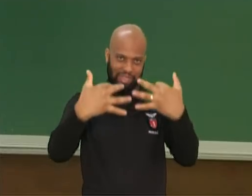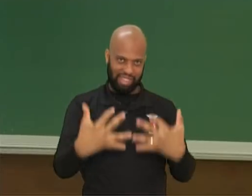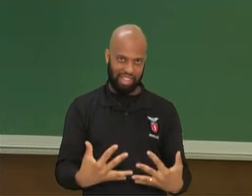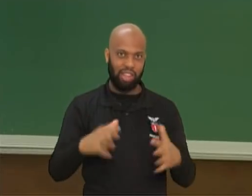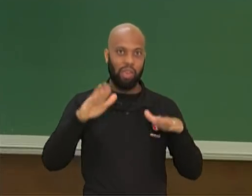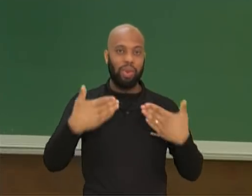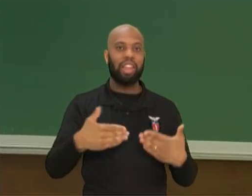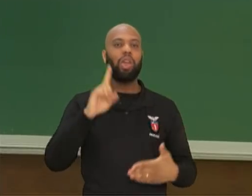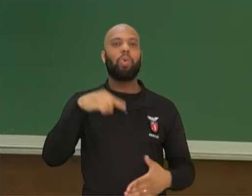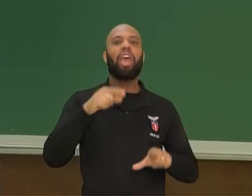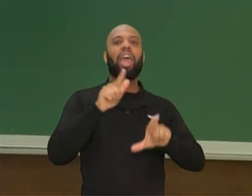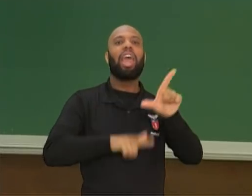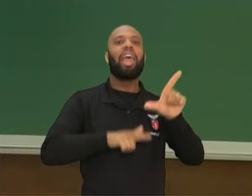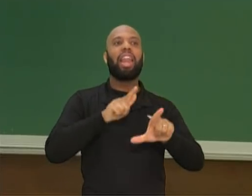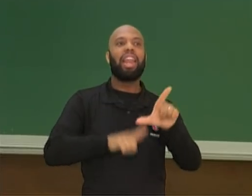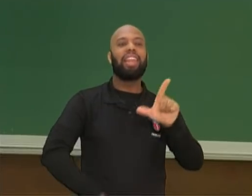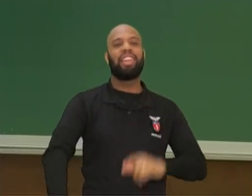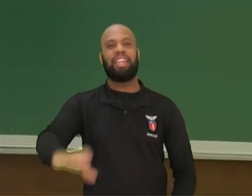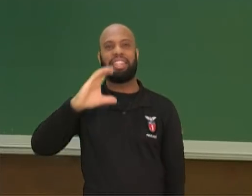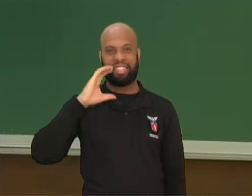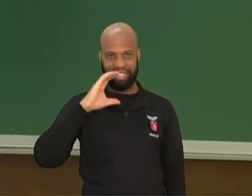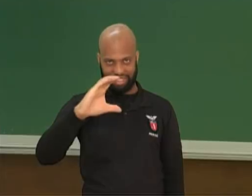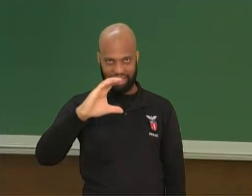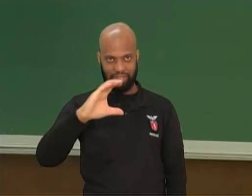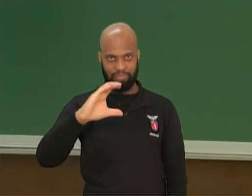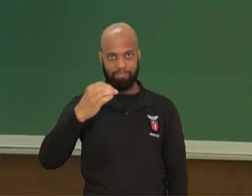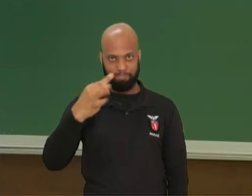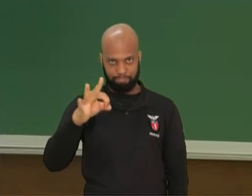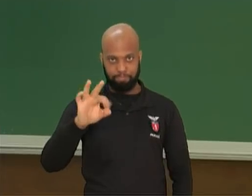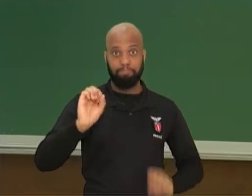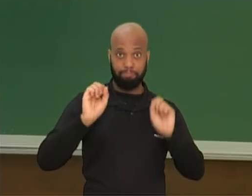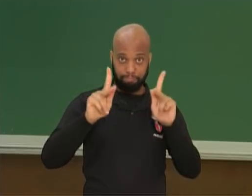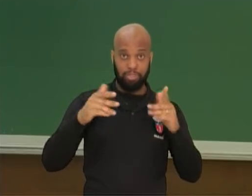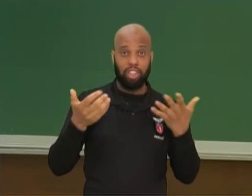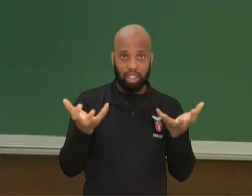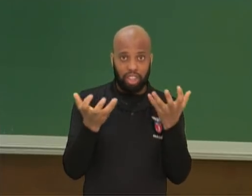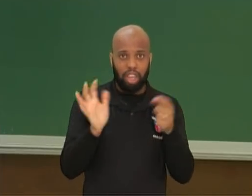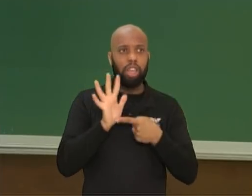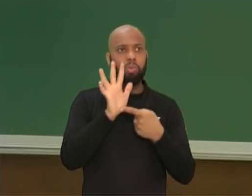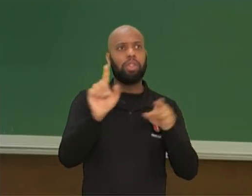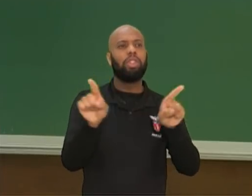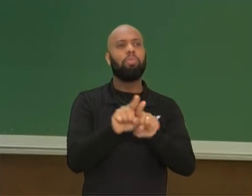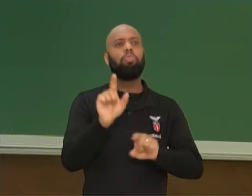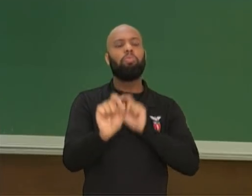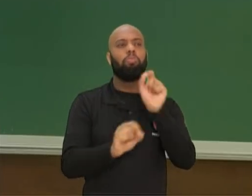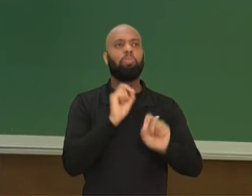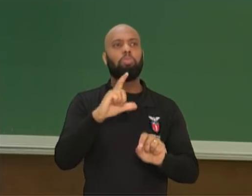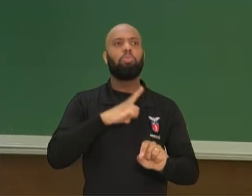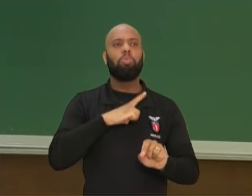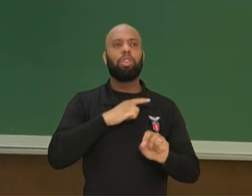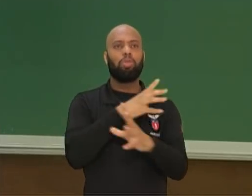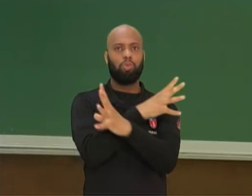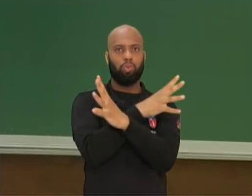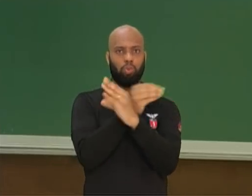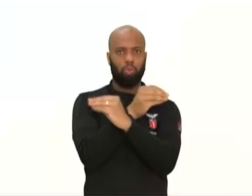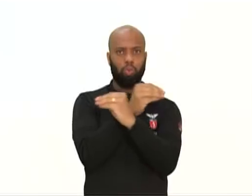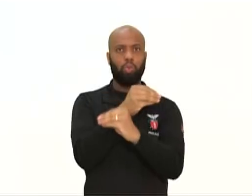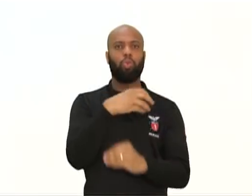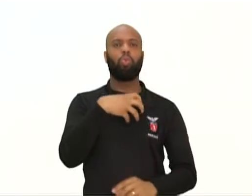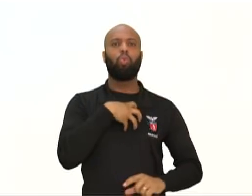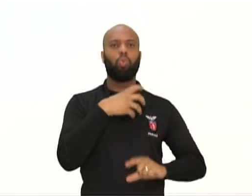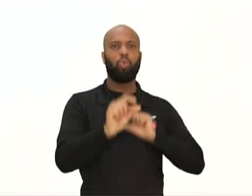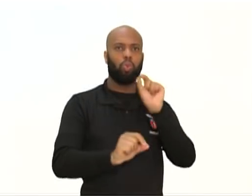é a letra C. Eu quero destacar aqui para vocês que as conjunções são